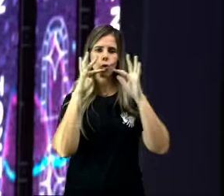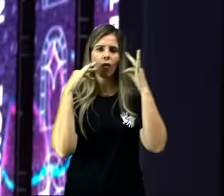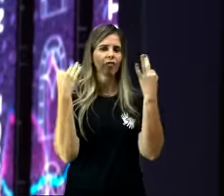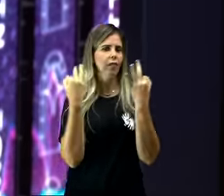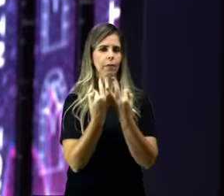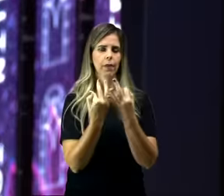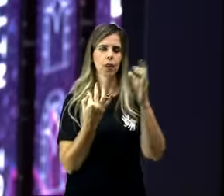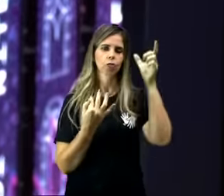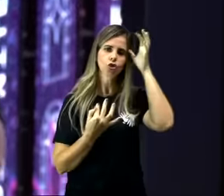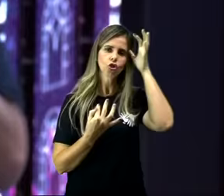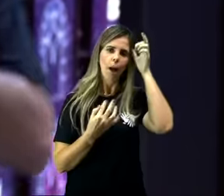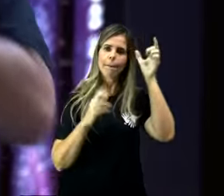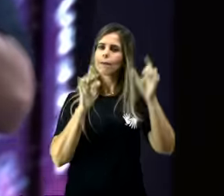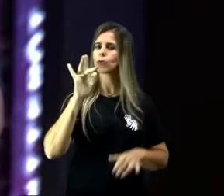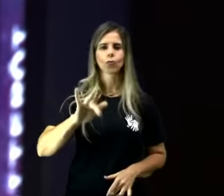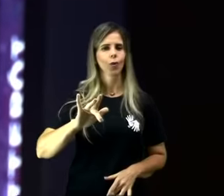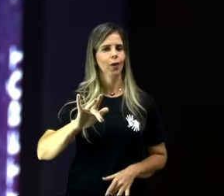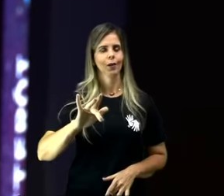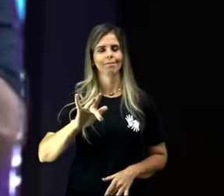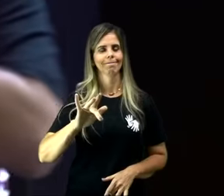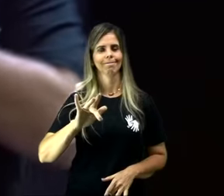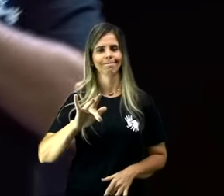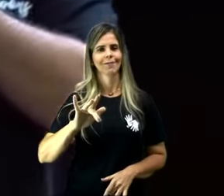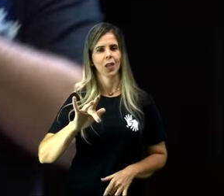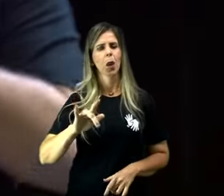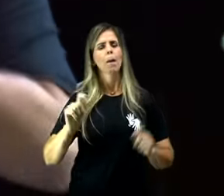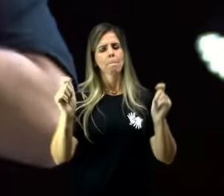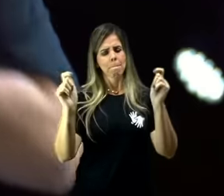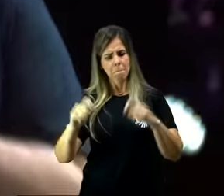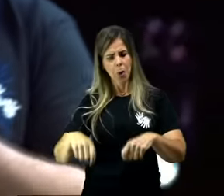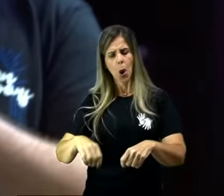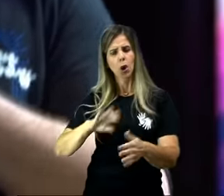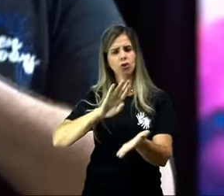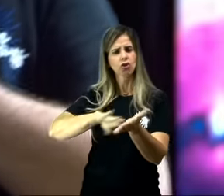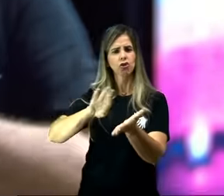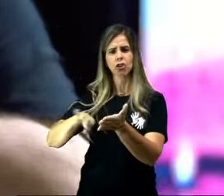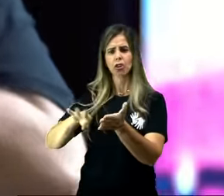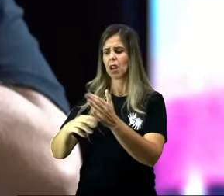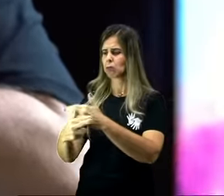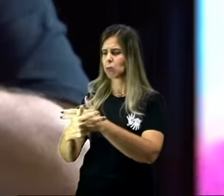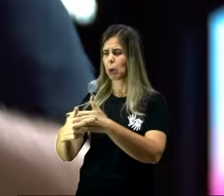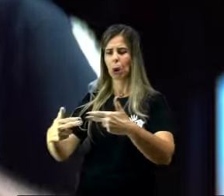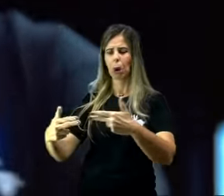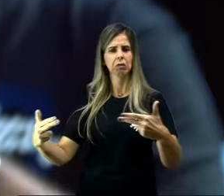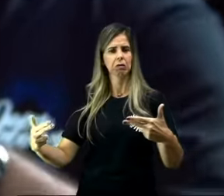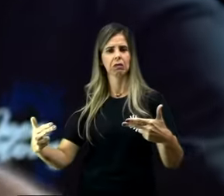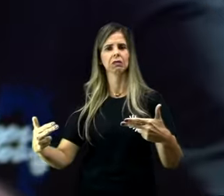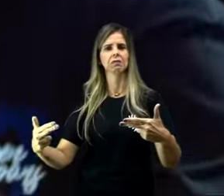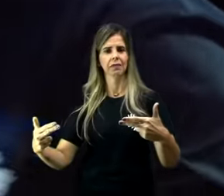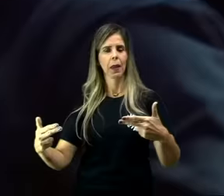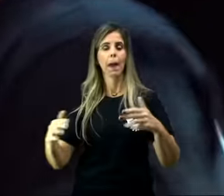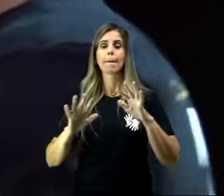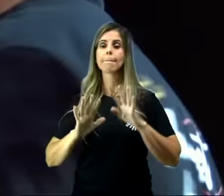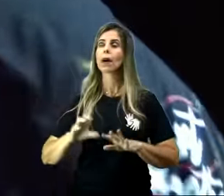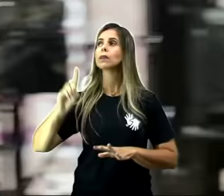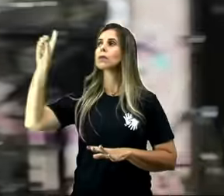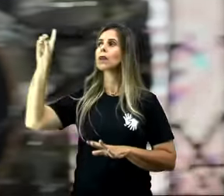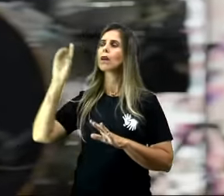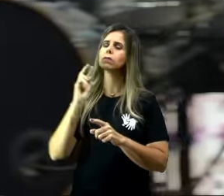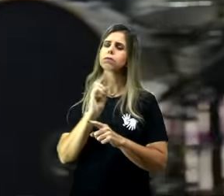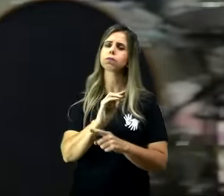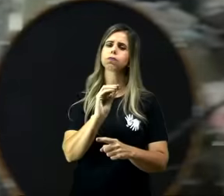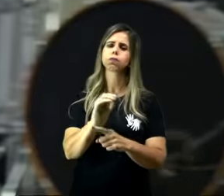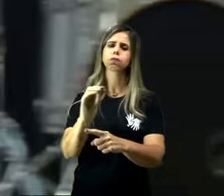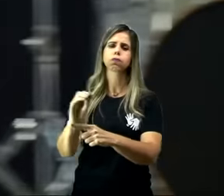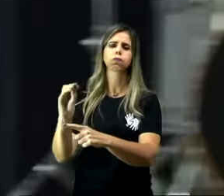diabo não toca. Ainda que tire as coisas de você, não toca em você. Deus te guarda, Deus te blinda, Deus te protege.